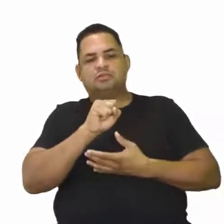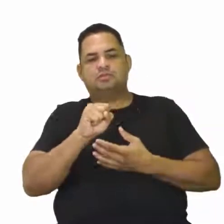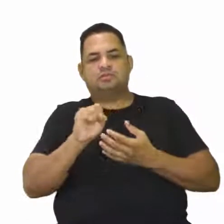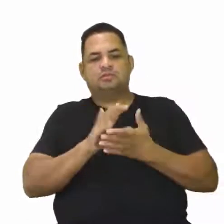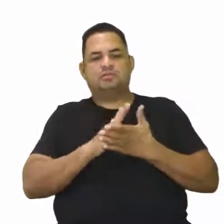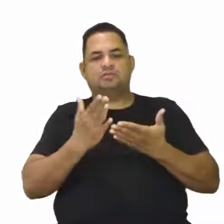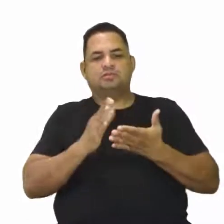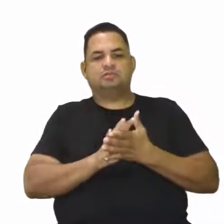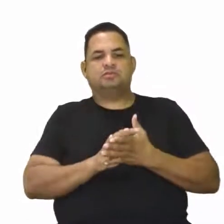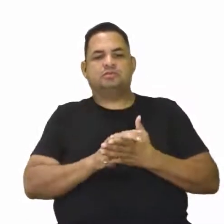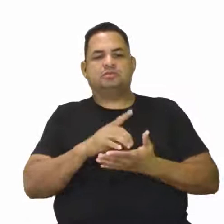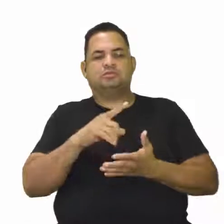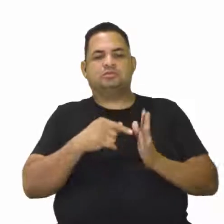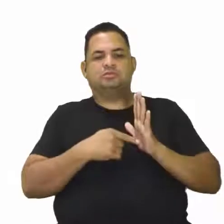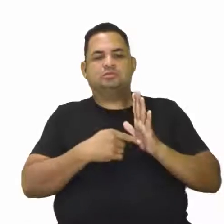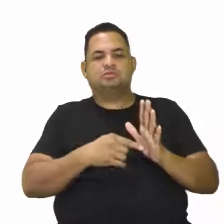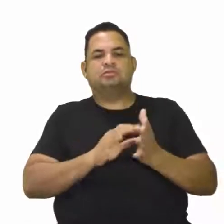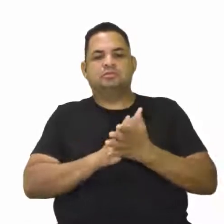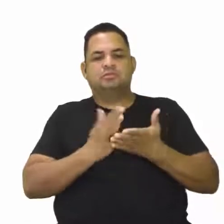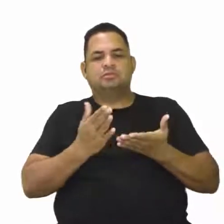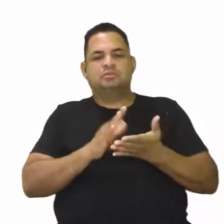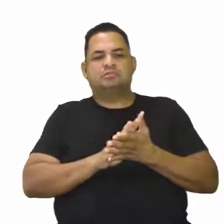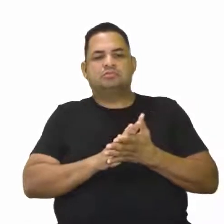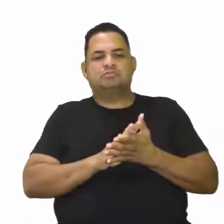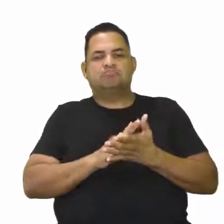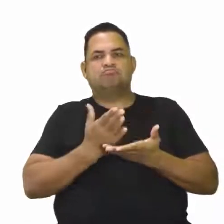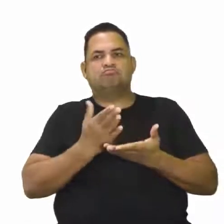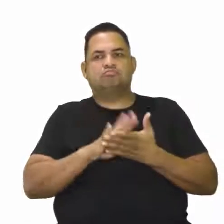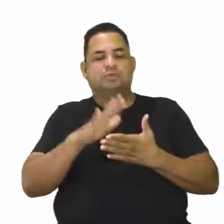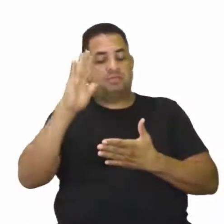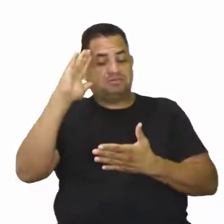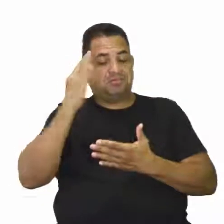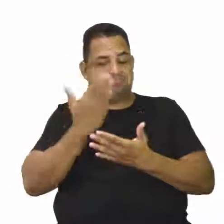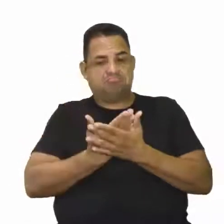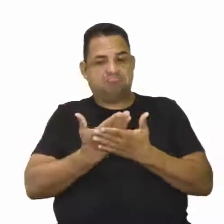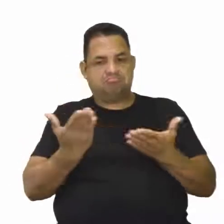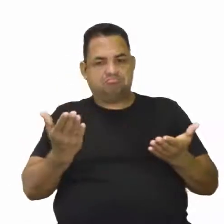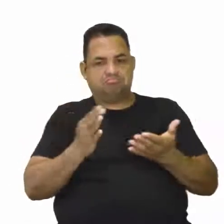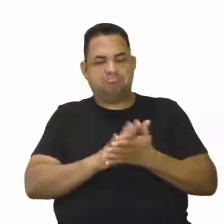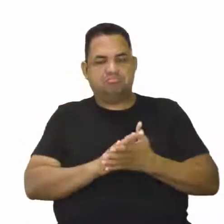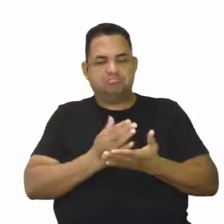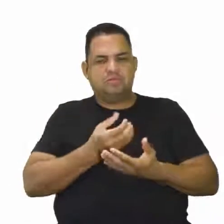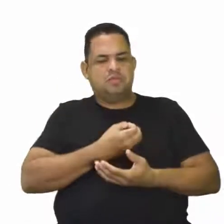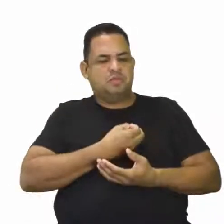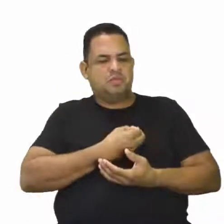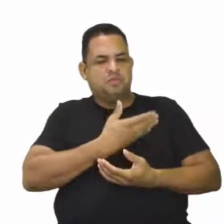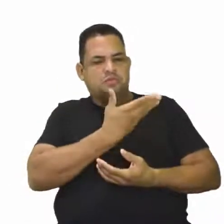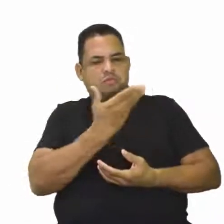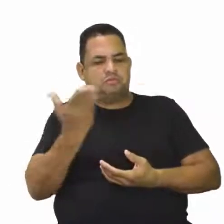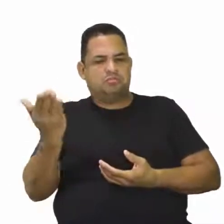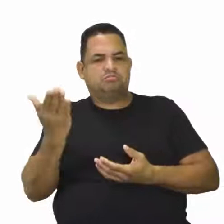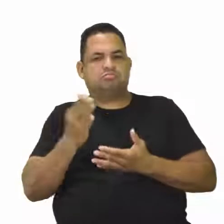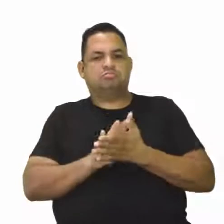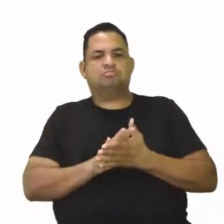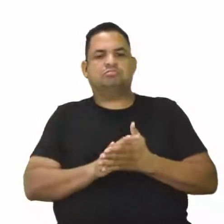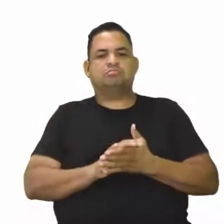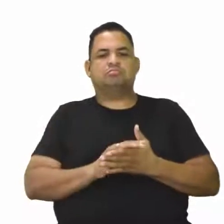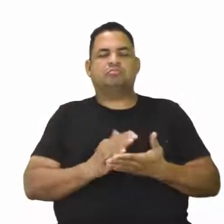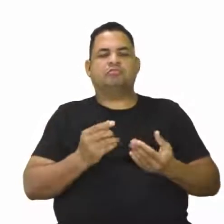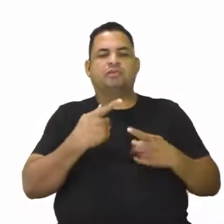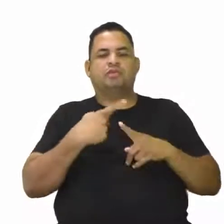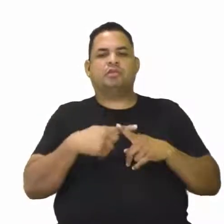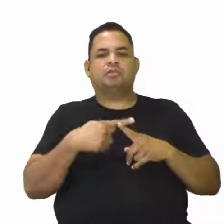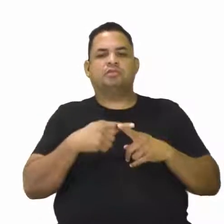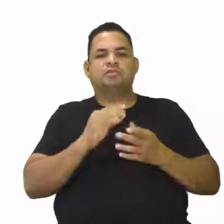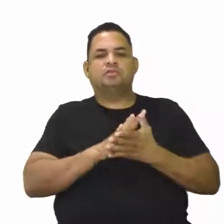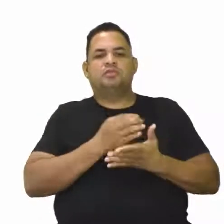prosa. Ele apresenta dados que tornam ele mais acreditável, que as pessoas vão acreditar mais ainda por